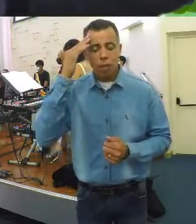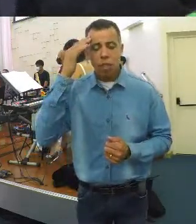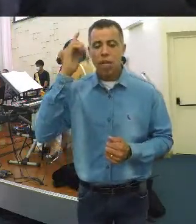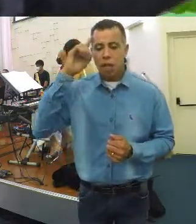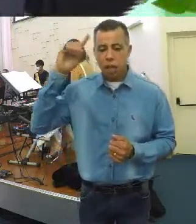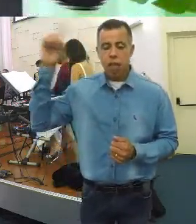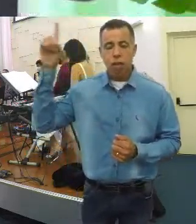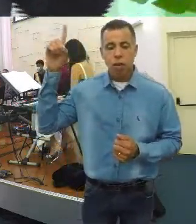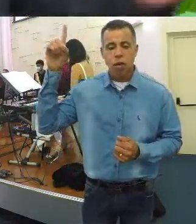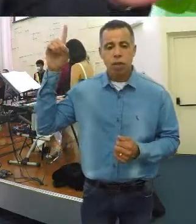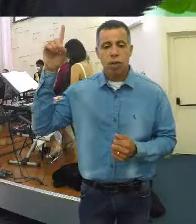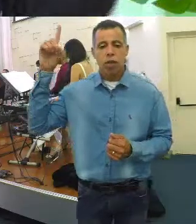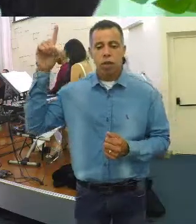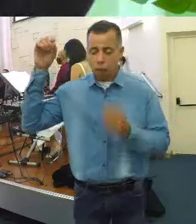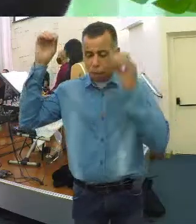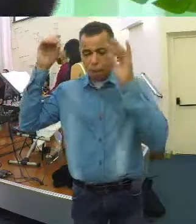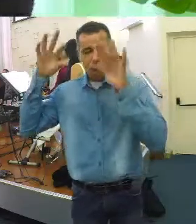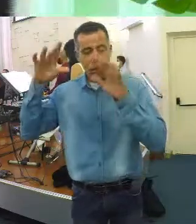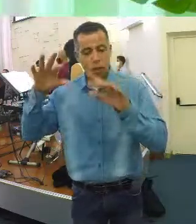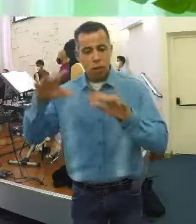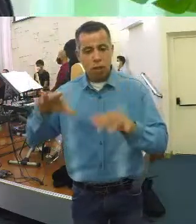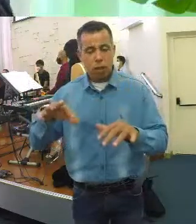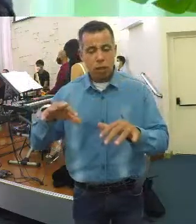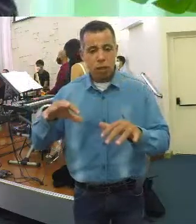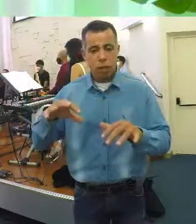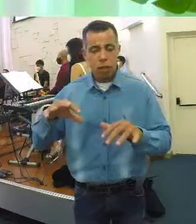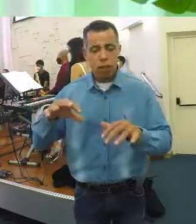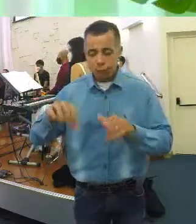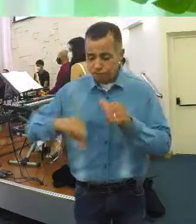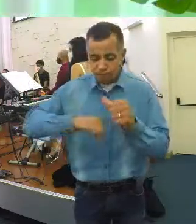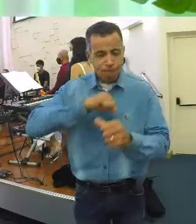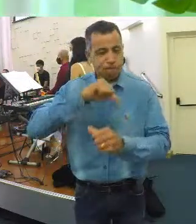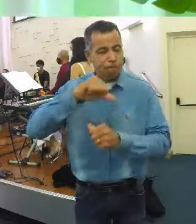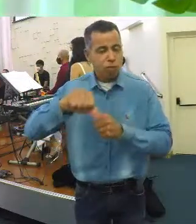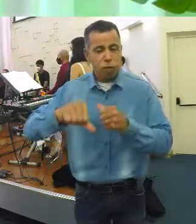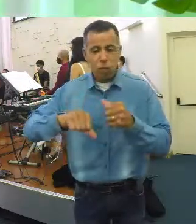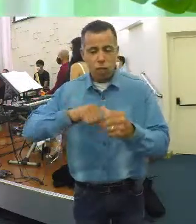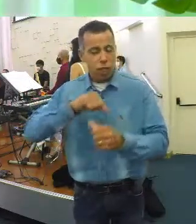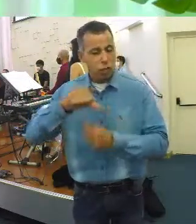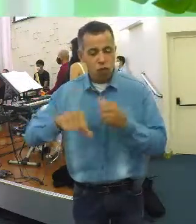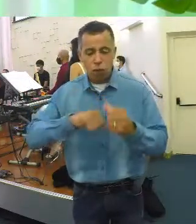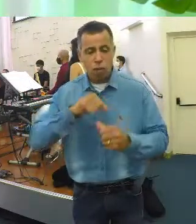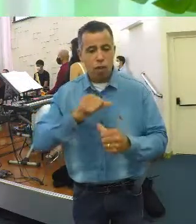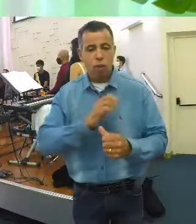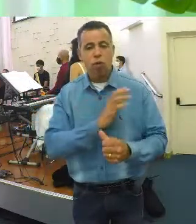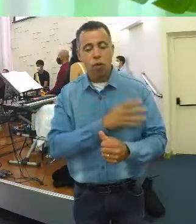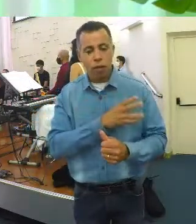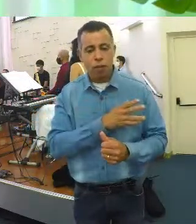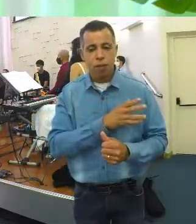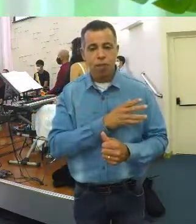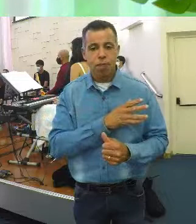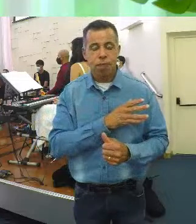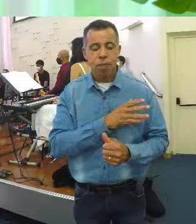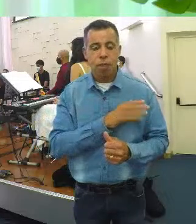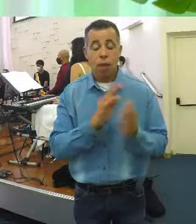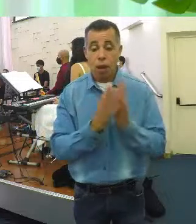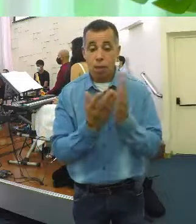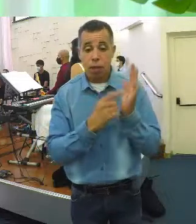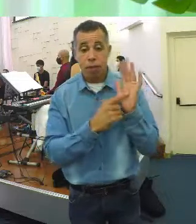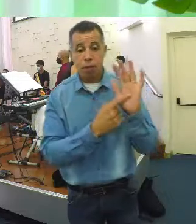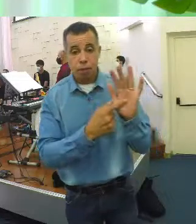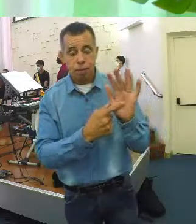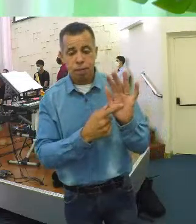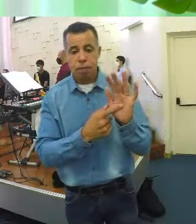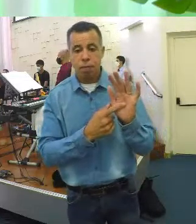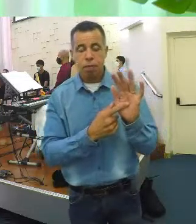concede avivamento, vivacidade, soerguimento para a sua obra. Irmãos, a palavra de Deus